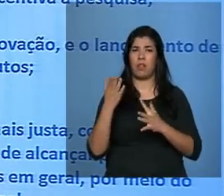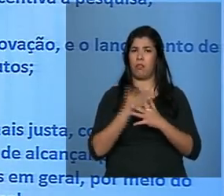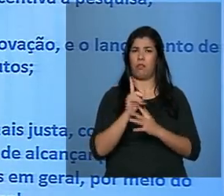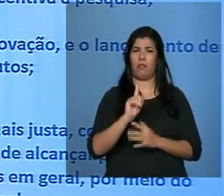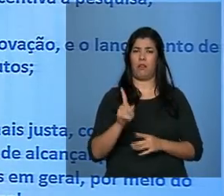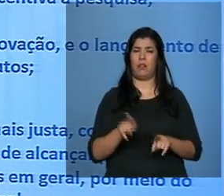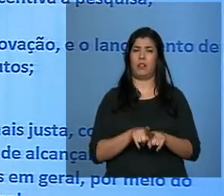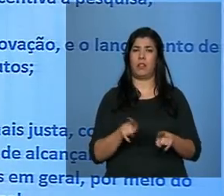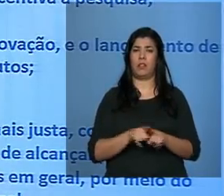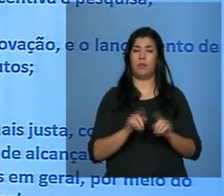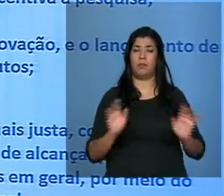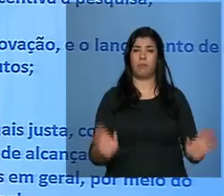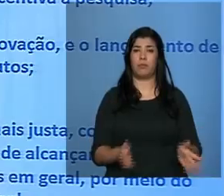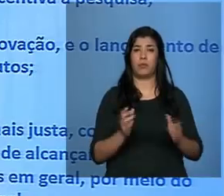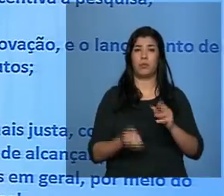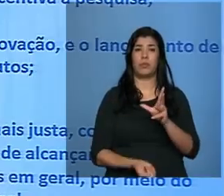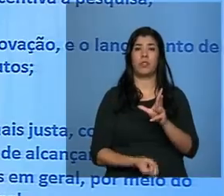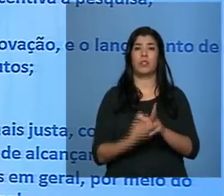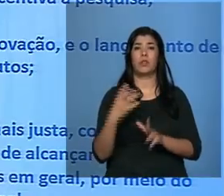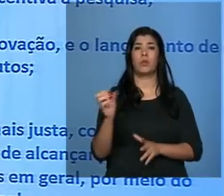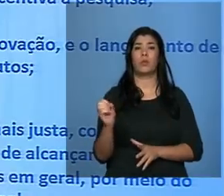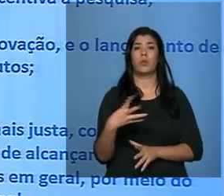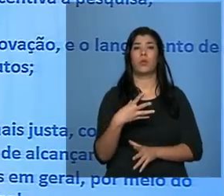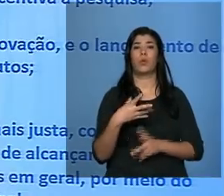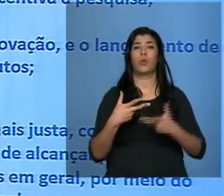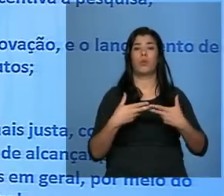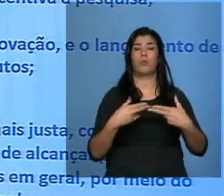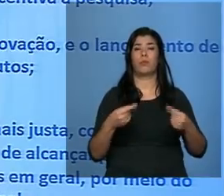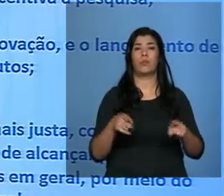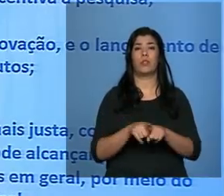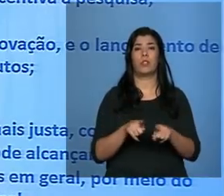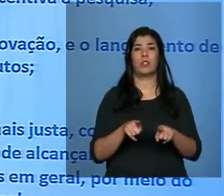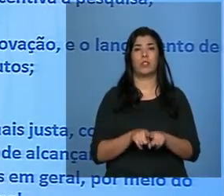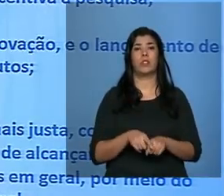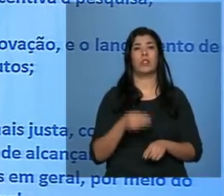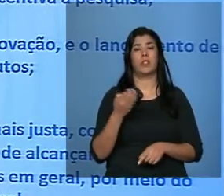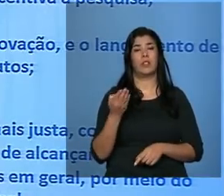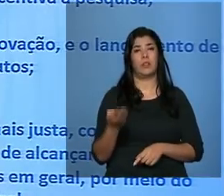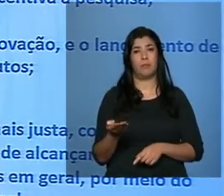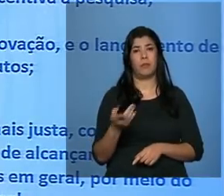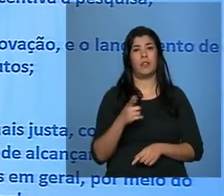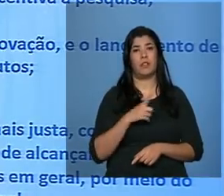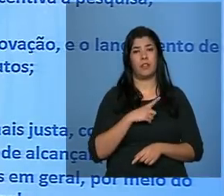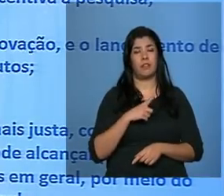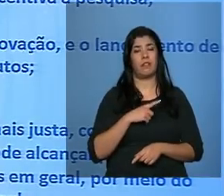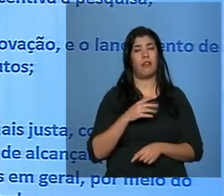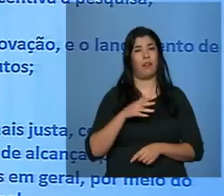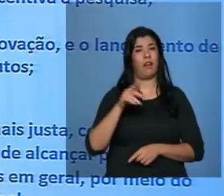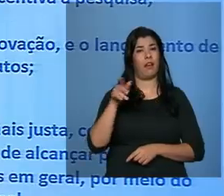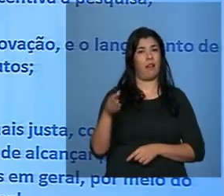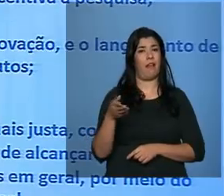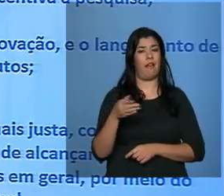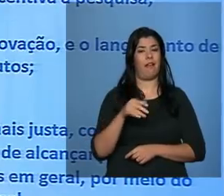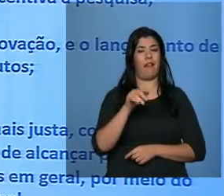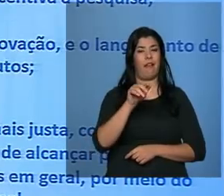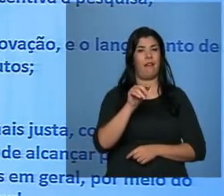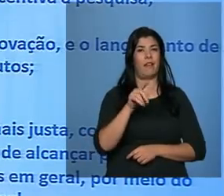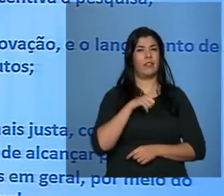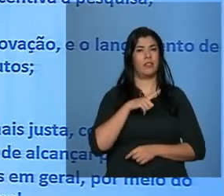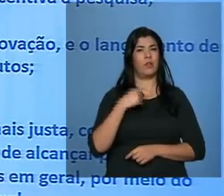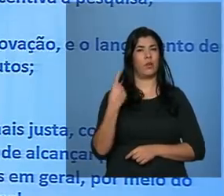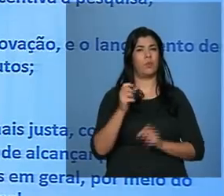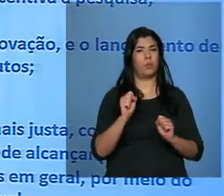lançamento de novos produtos. E, efetivamente, aqui, Armando, você vai se ver livre de mim. Você vai correr atrás das suas